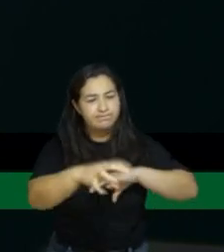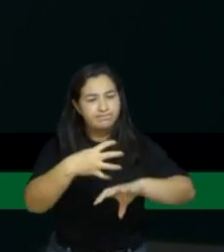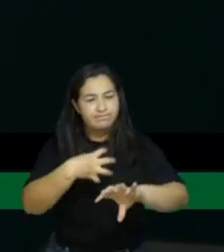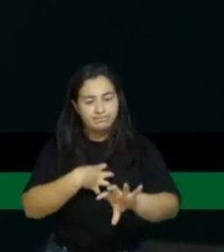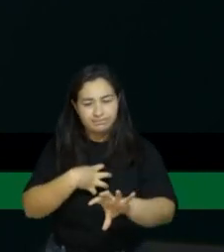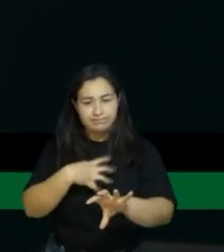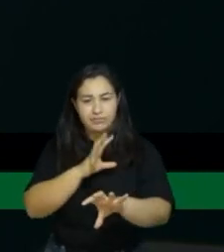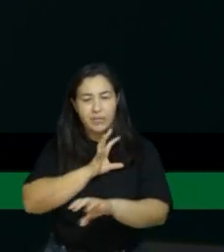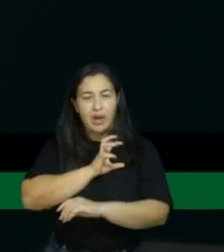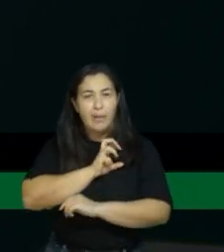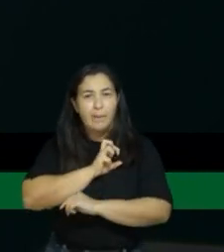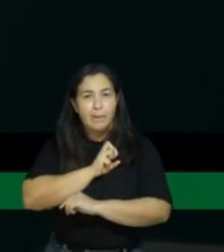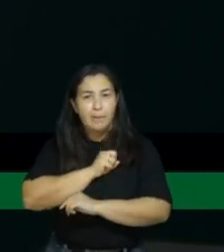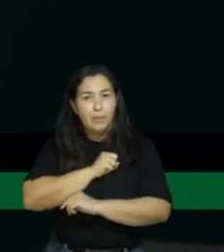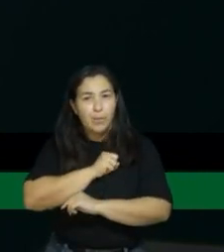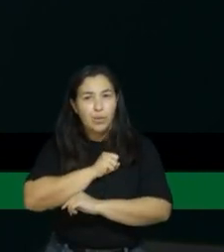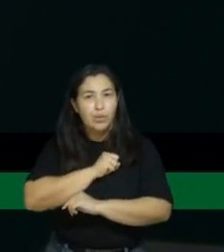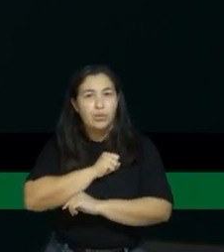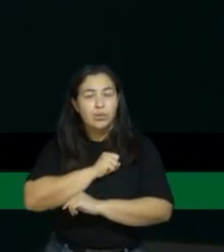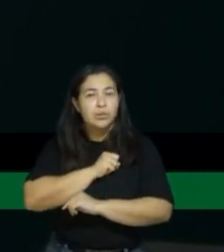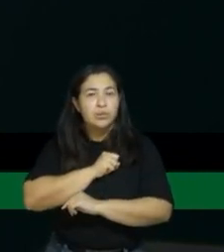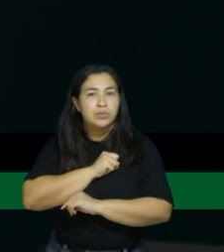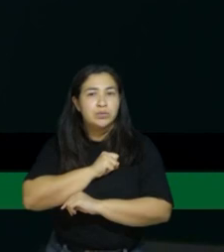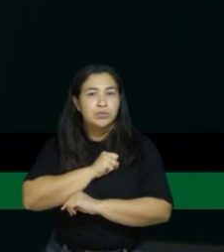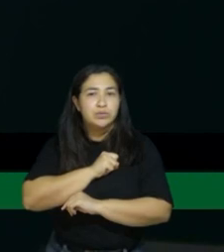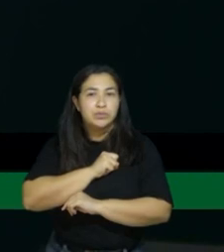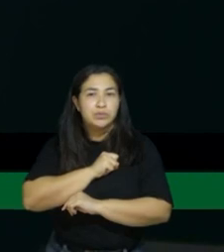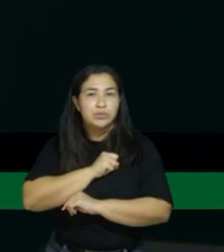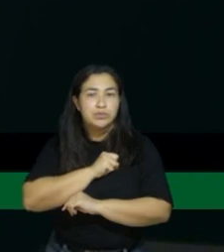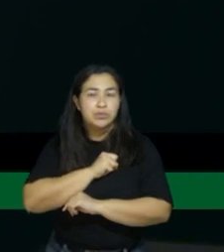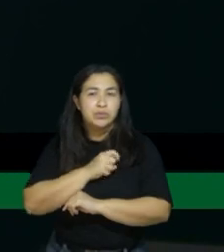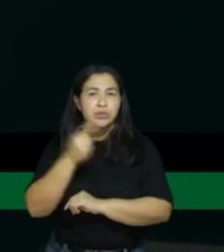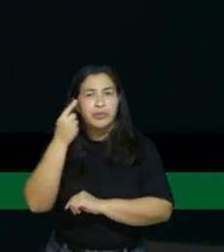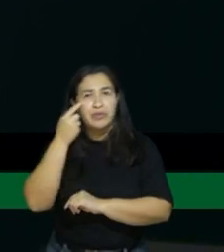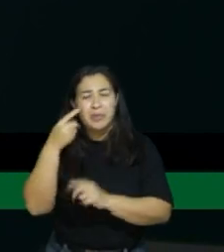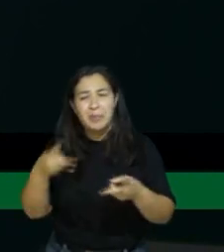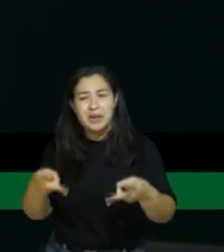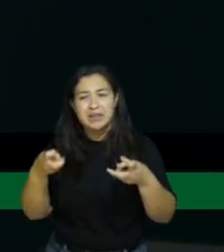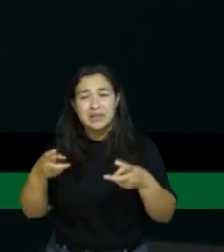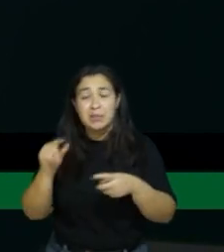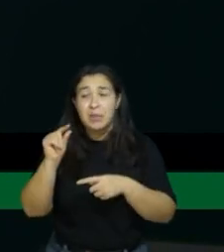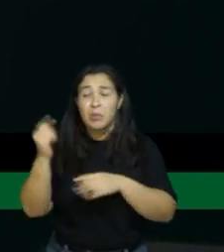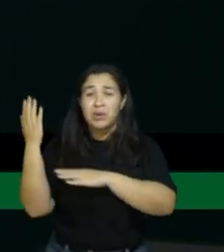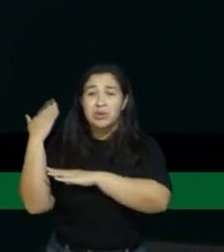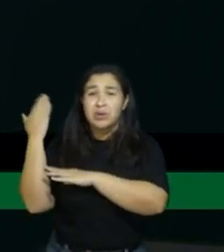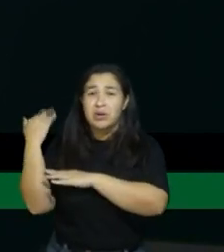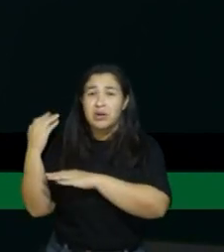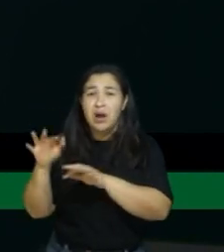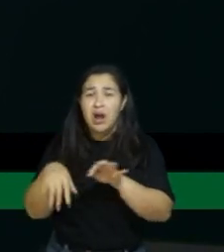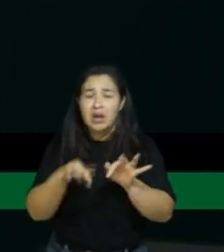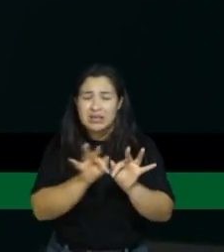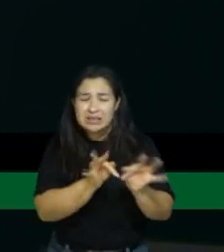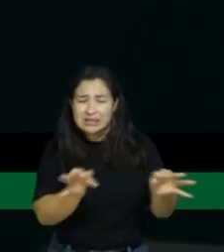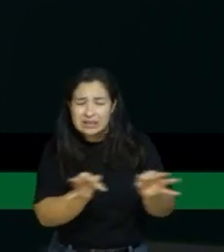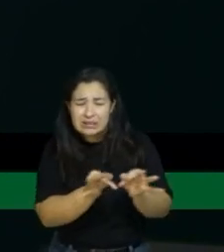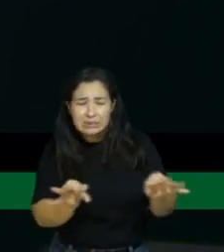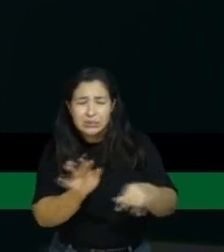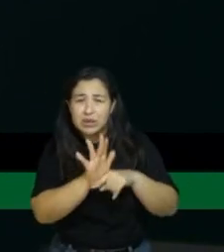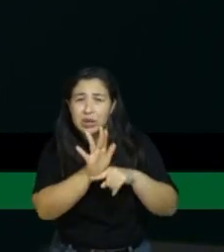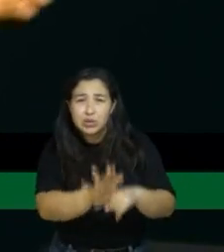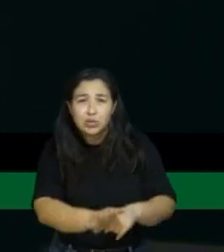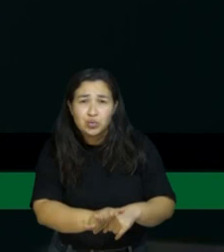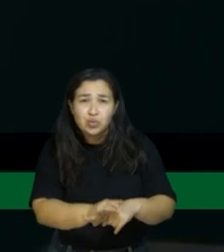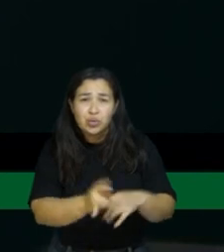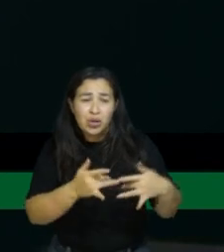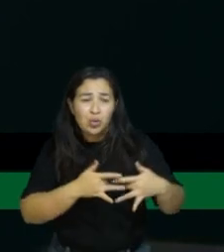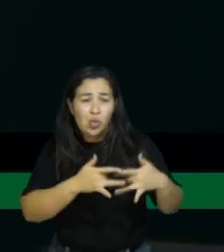amor pelo próximo e a gente viu isso nos últimos dias desde o mais simples querendo ajudar com uma doação